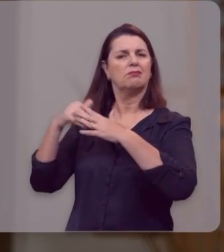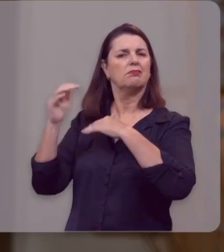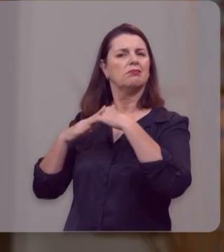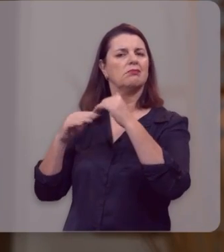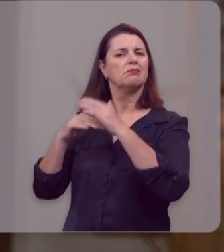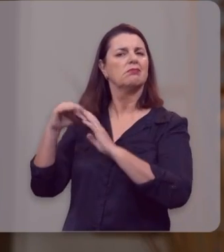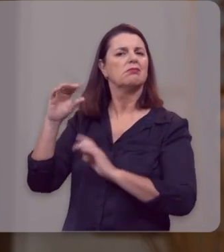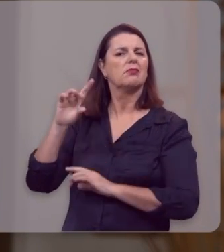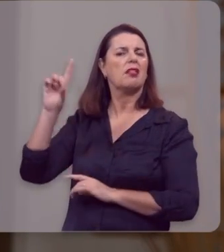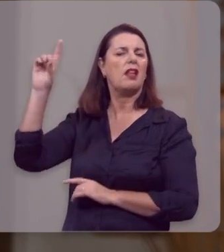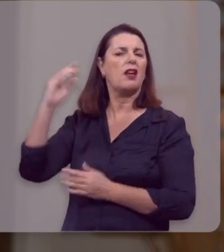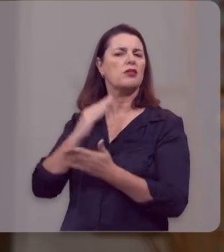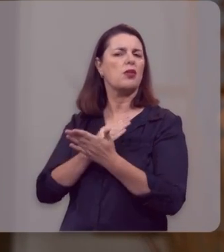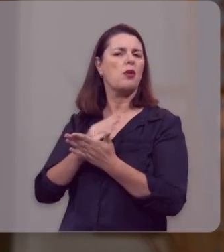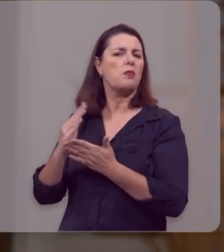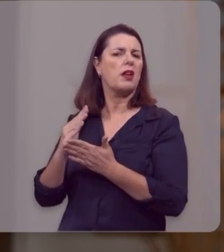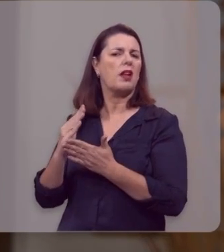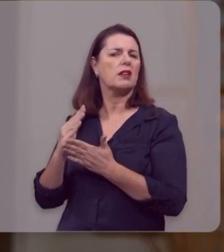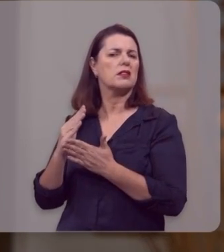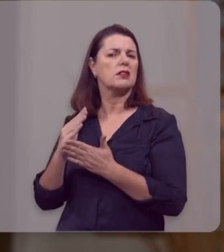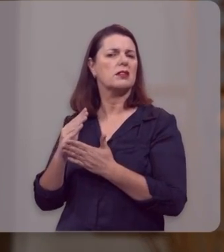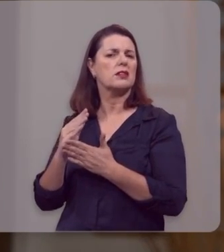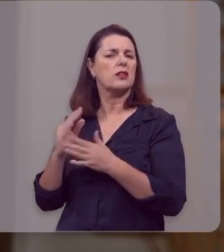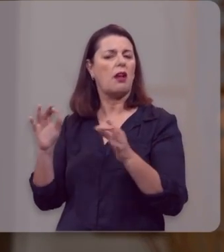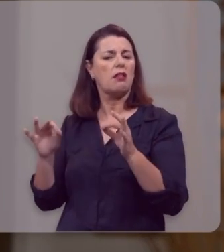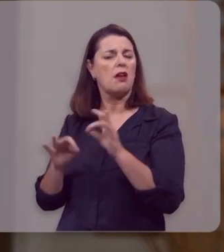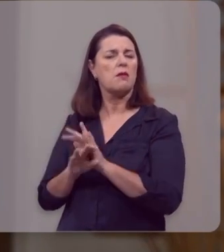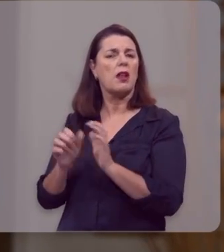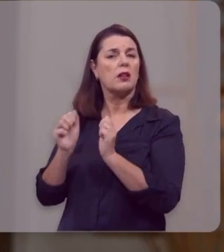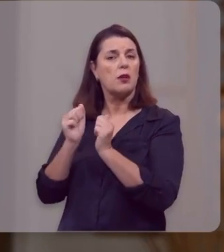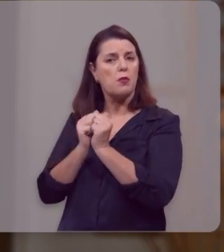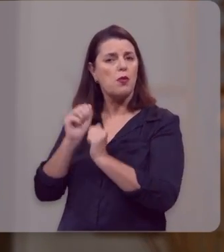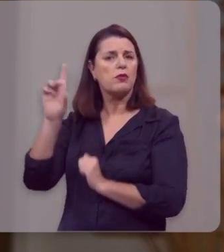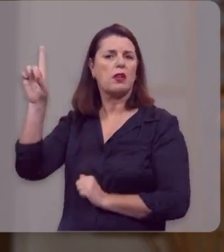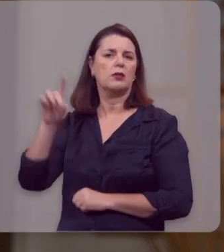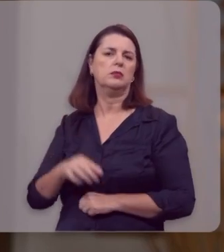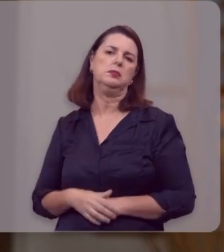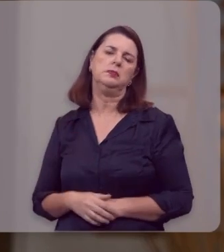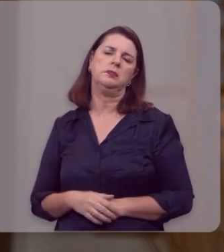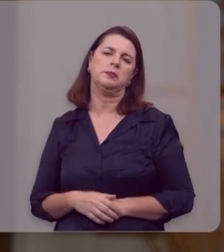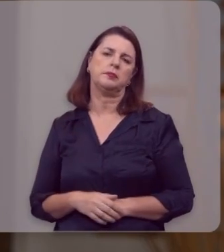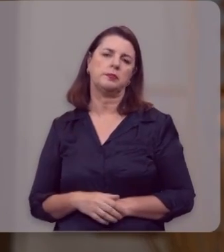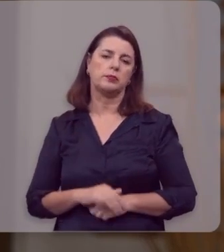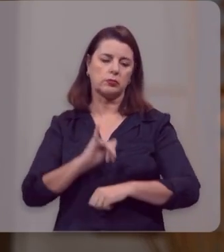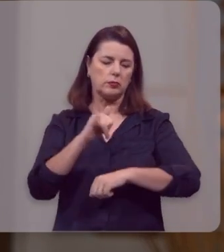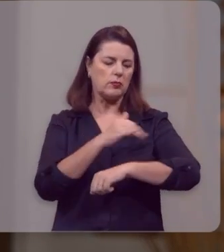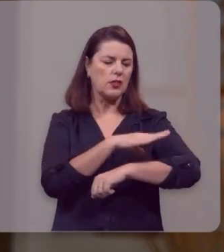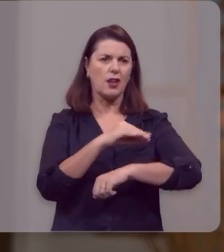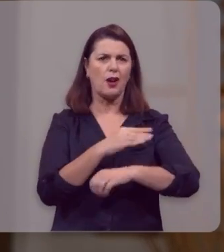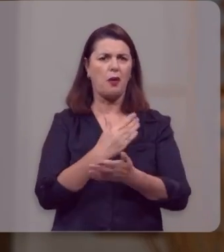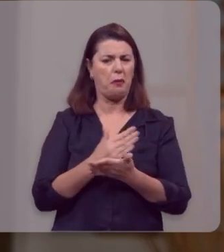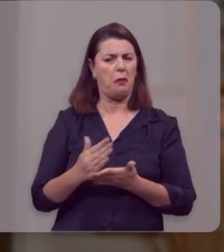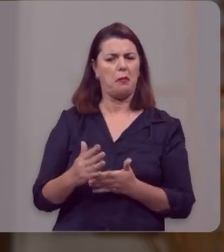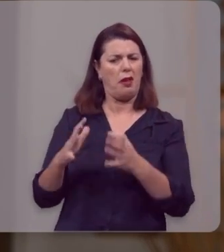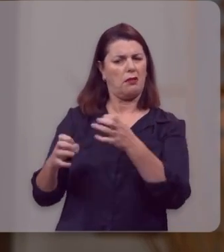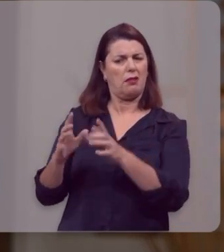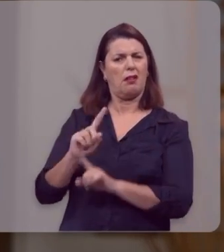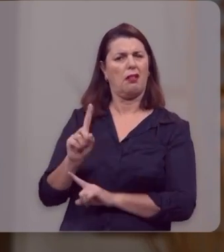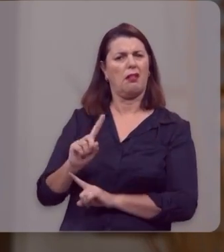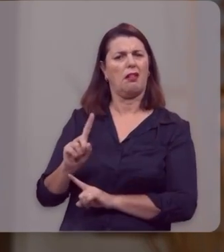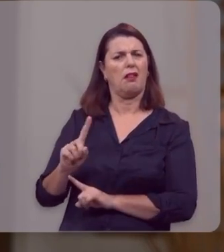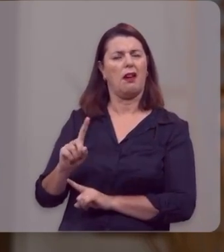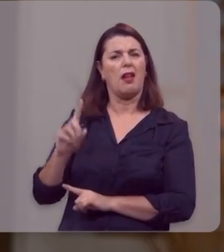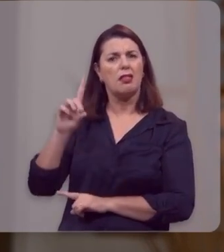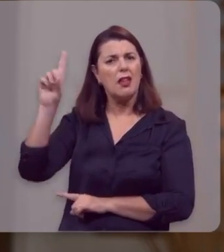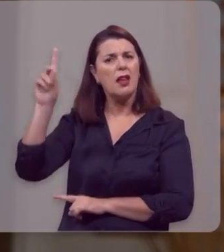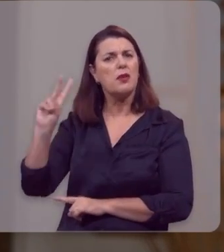Deus, que é começada e concluída por Deus. Não é Jacó que dá o início a essa batalha, é o